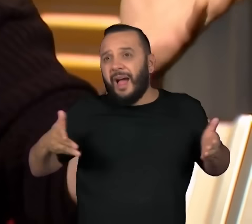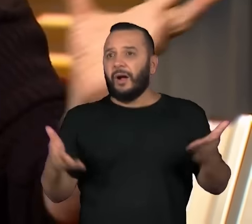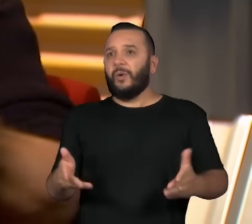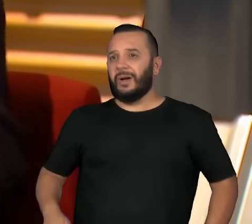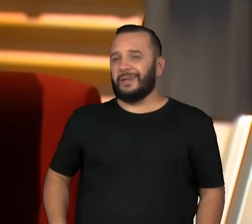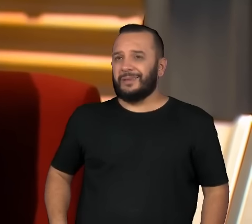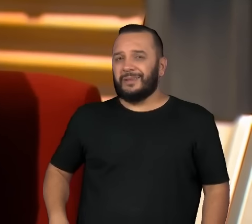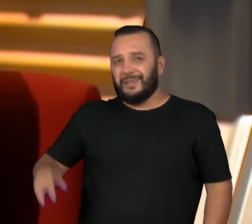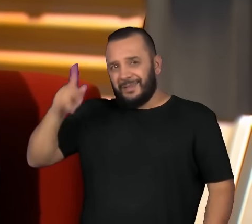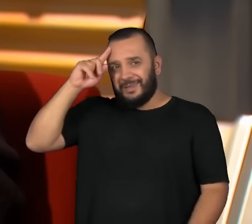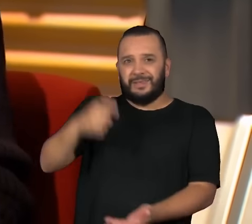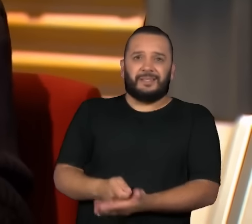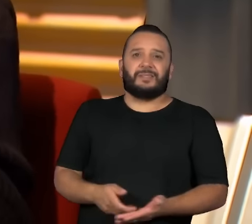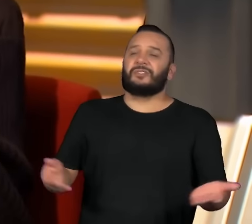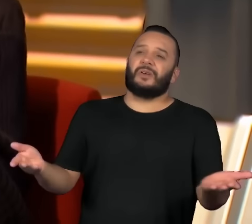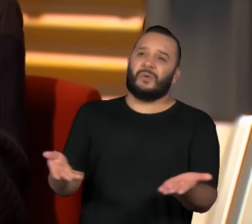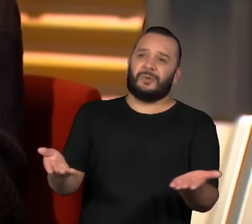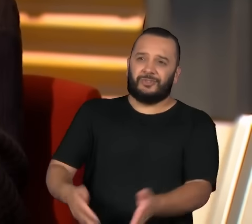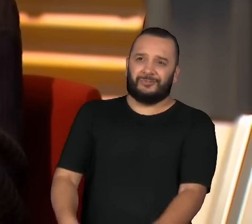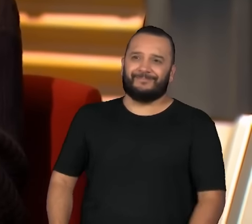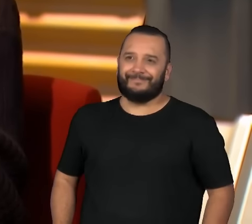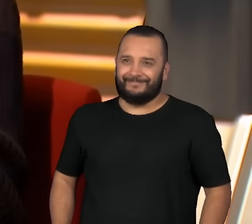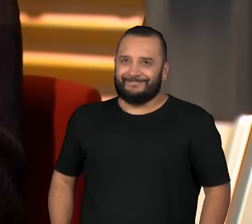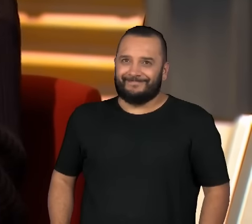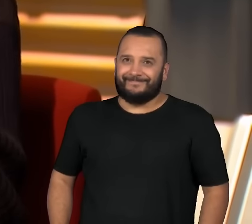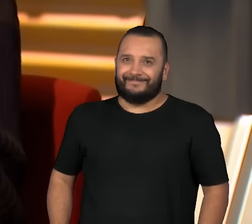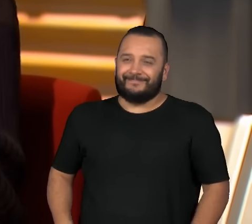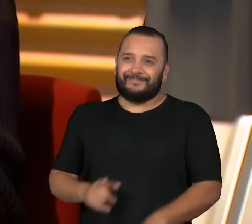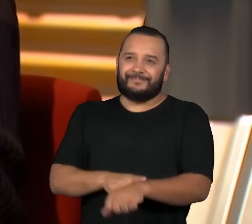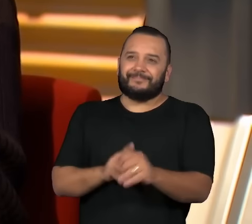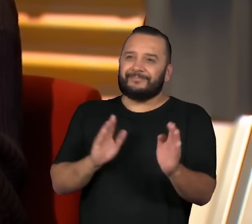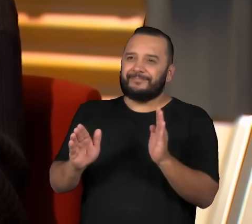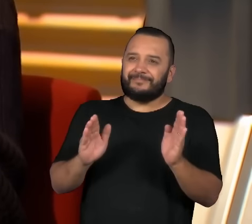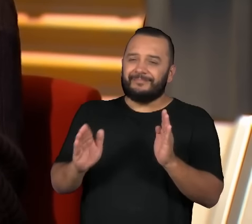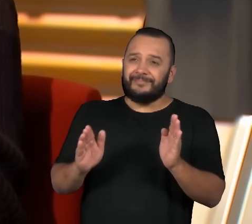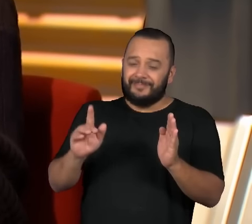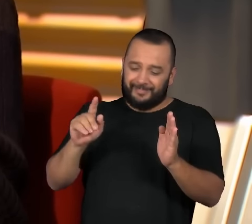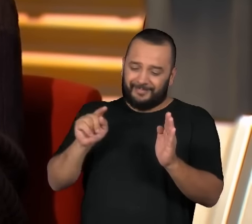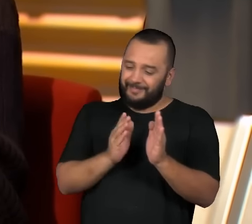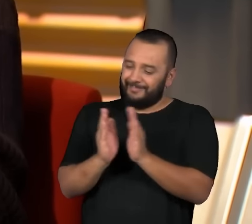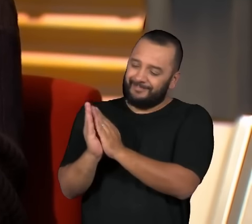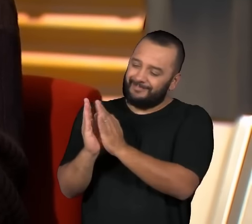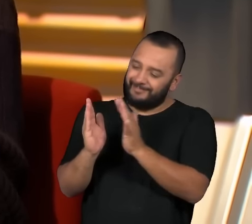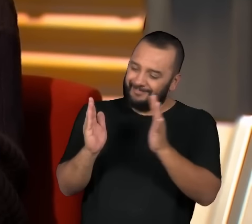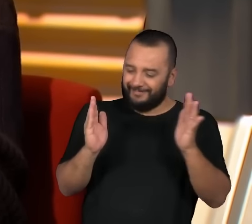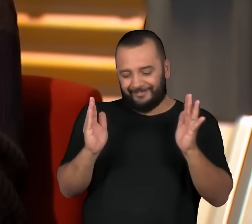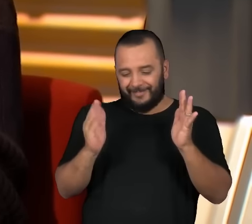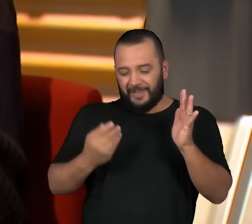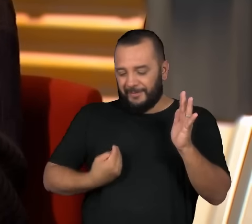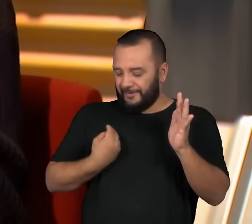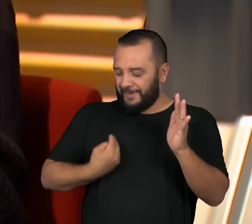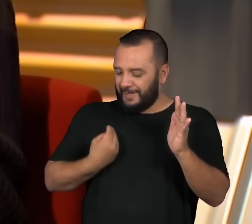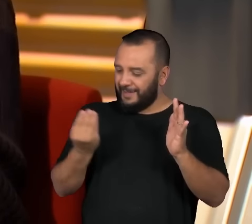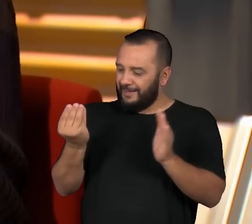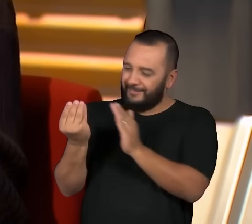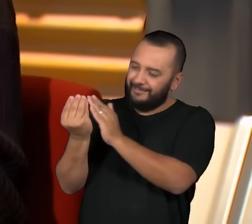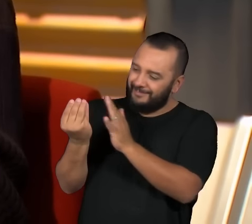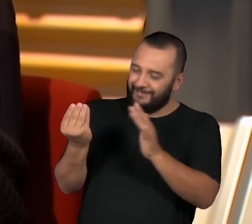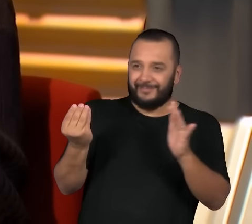gente for decidir é hoje, né? Então o momento, ele é a vida, o resto são conceitos, né? E cada um tem um.